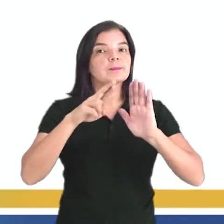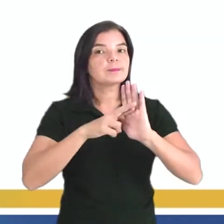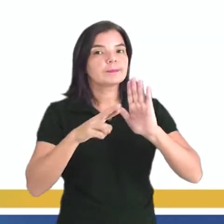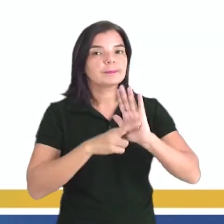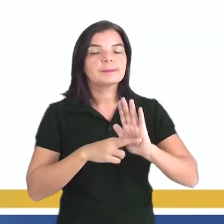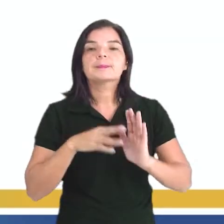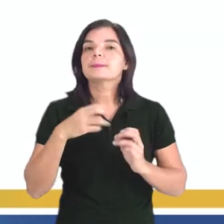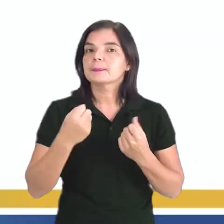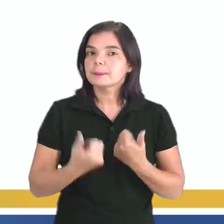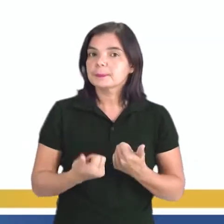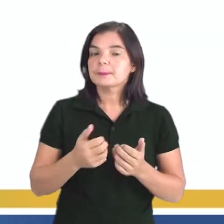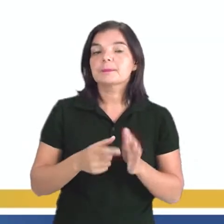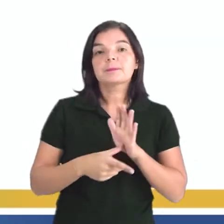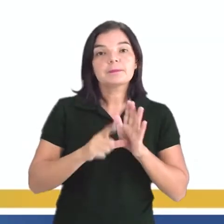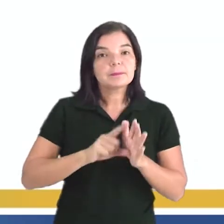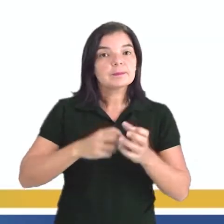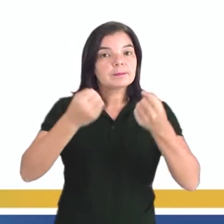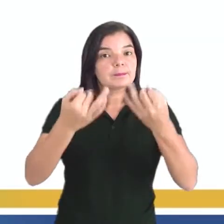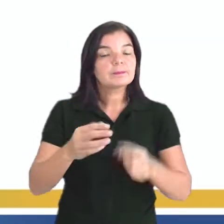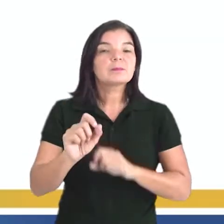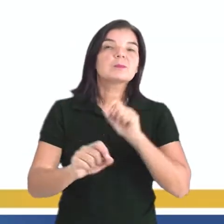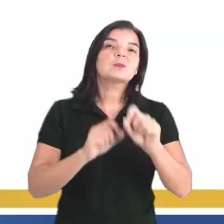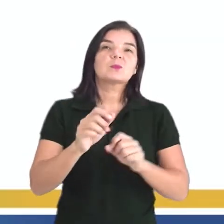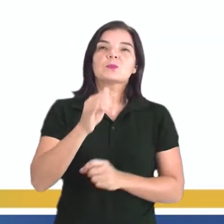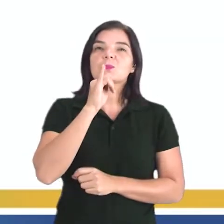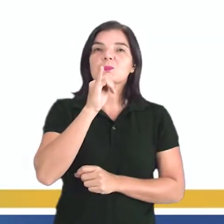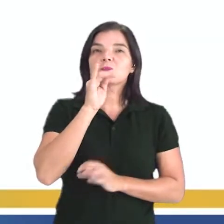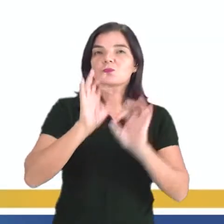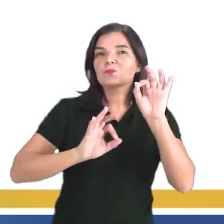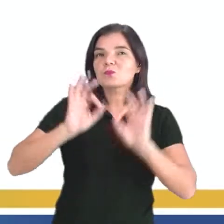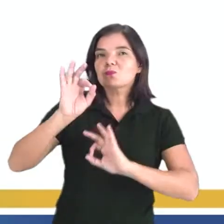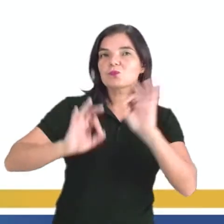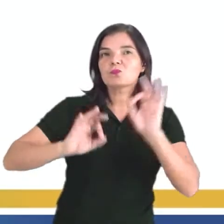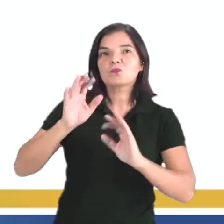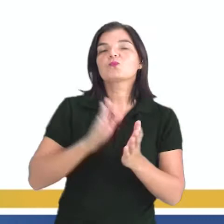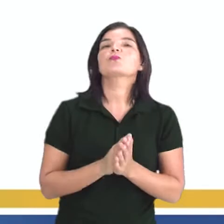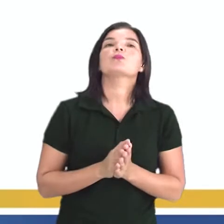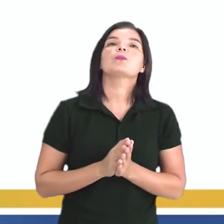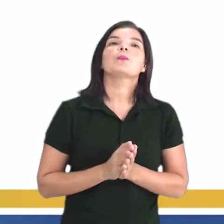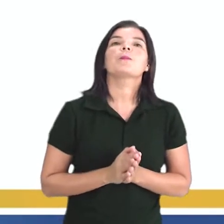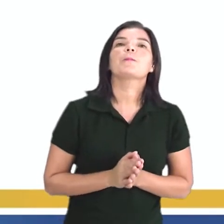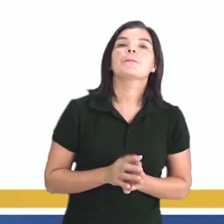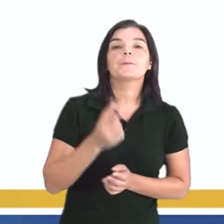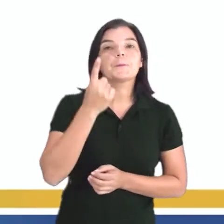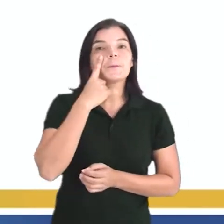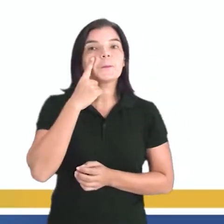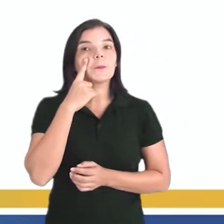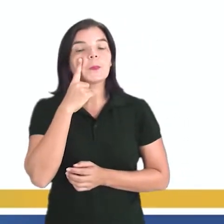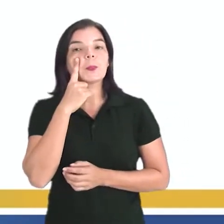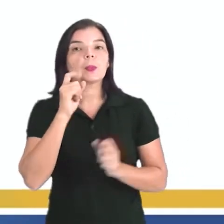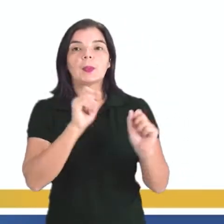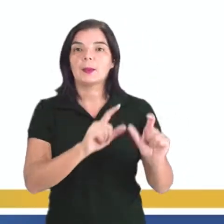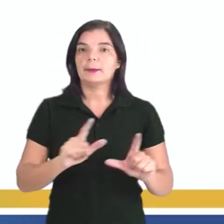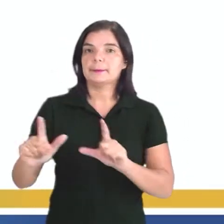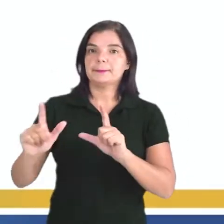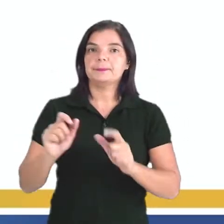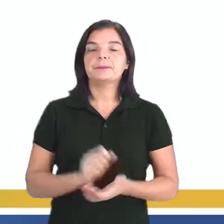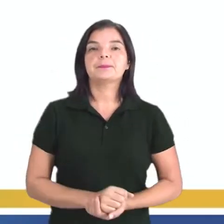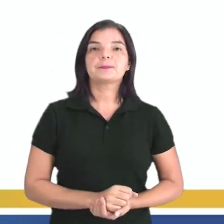já, tá? Mas antes disso, vamos falar um pouquinho ainda sobre essa estrutura do zero conditional. Observem o que tem na tela de vocês